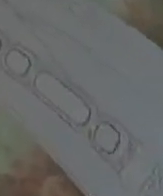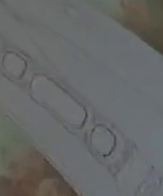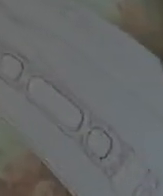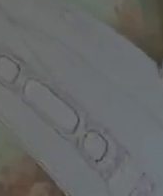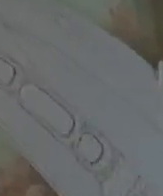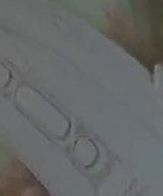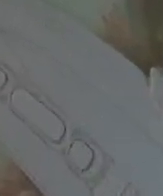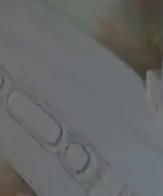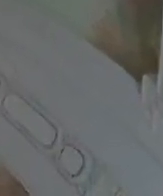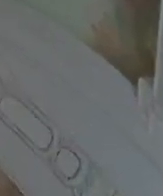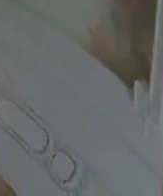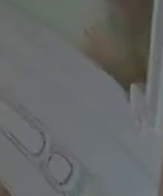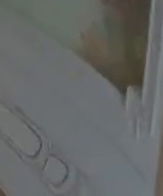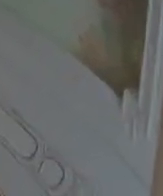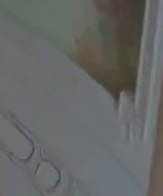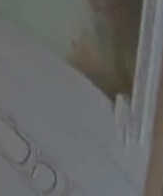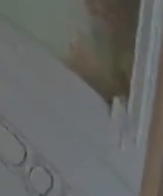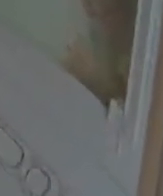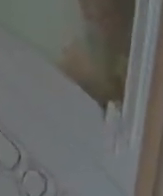E